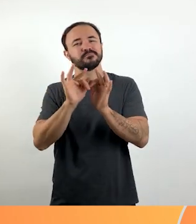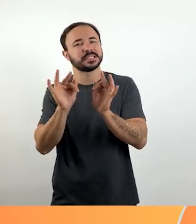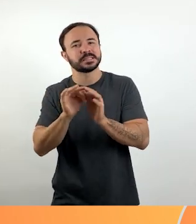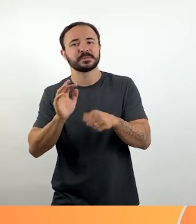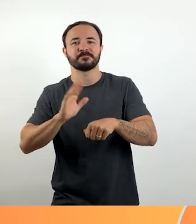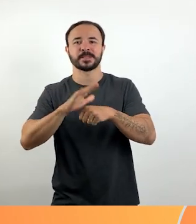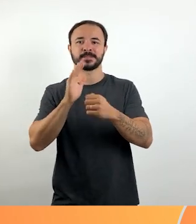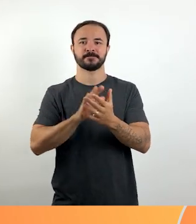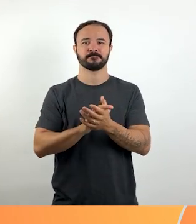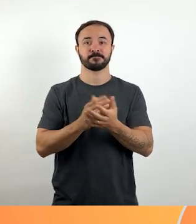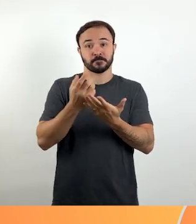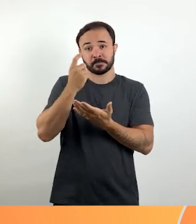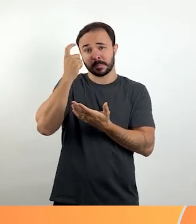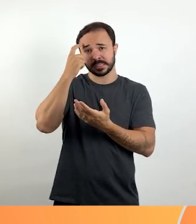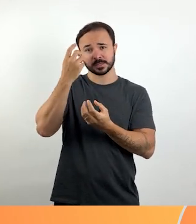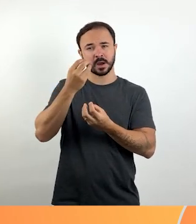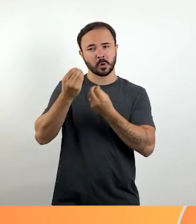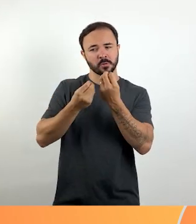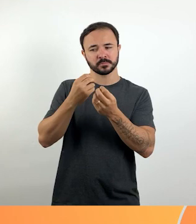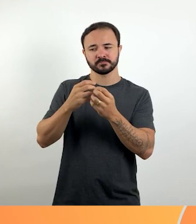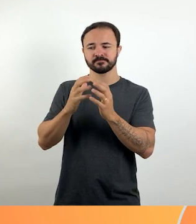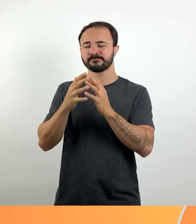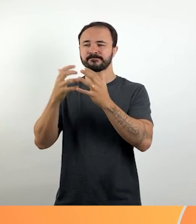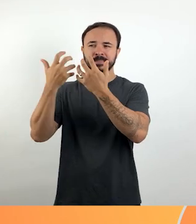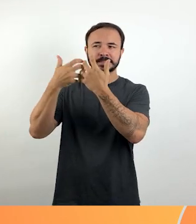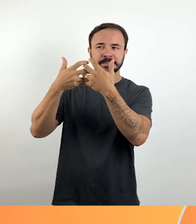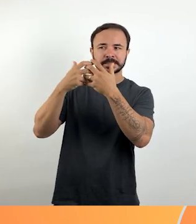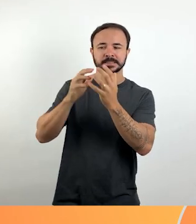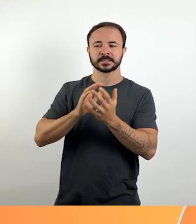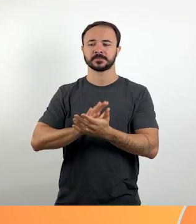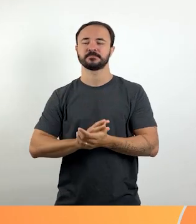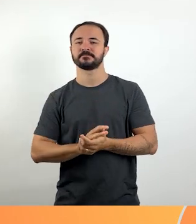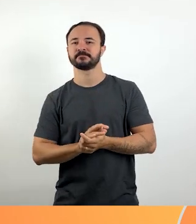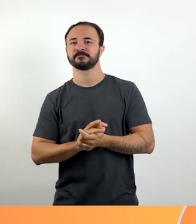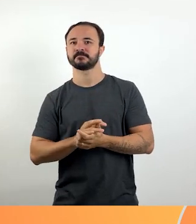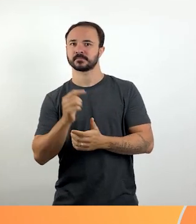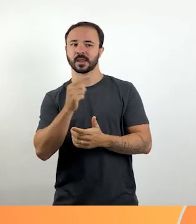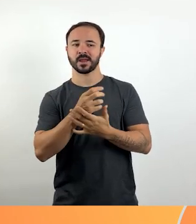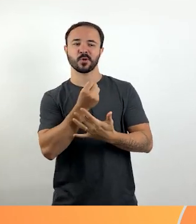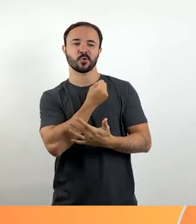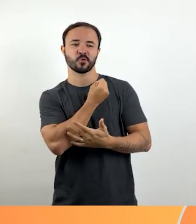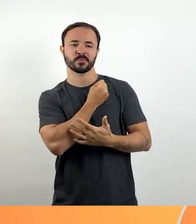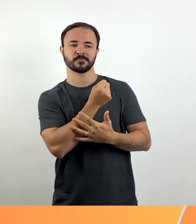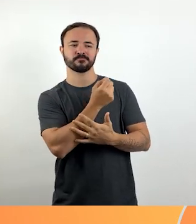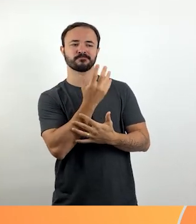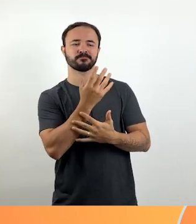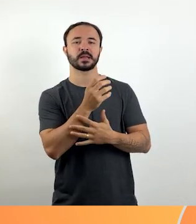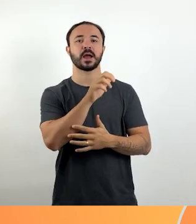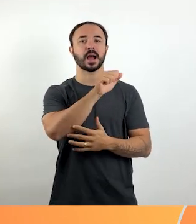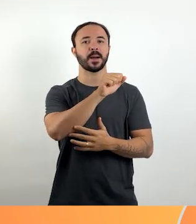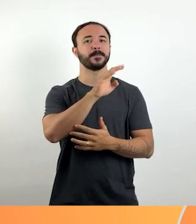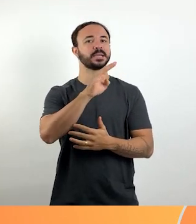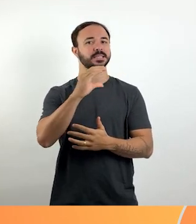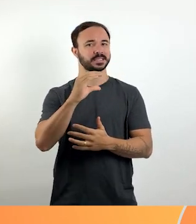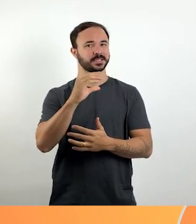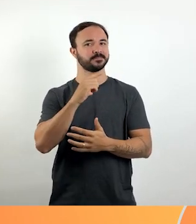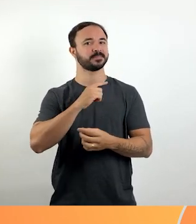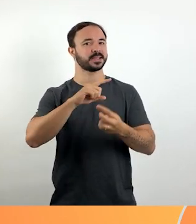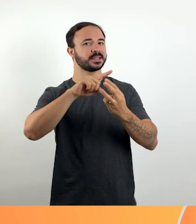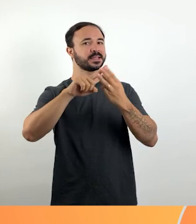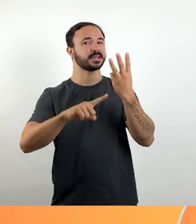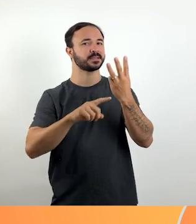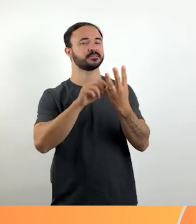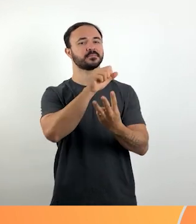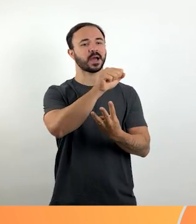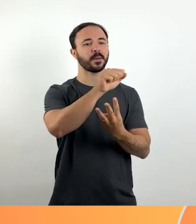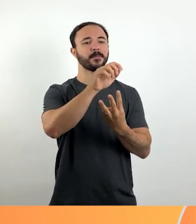da seguinte maneira. Olha só. Esse número ABC, de 3 algarismos, eu